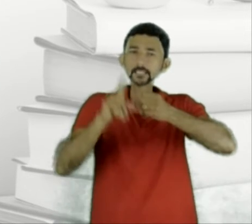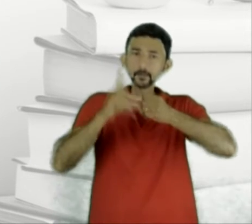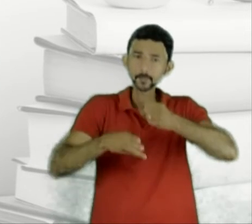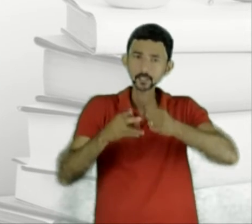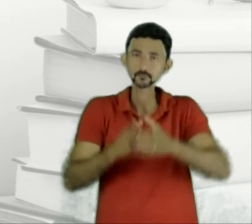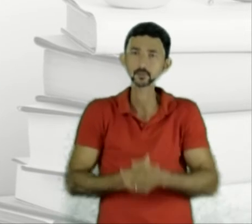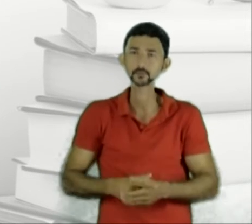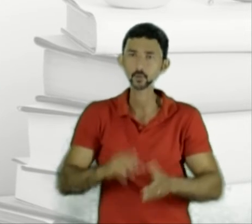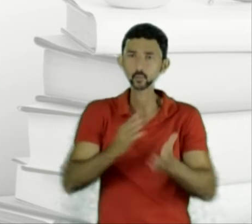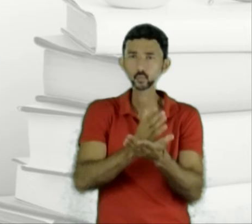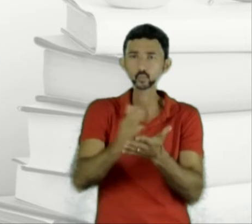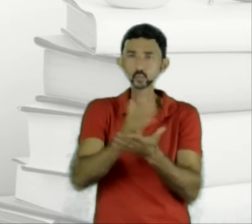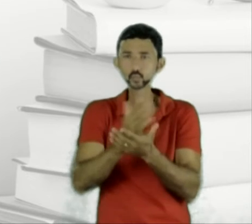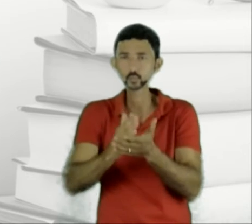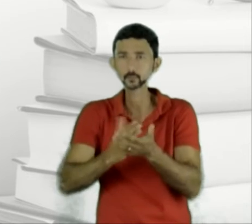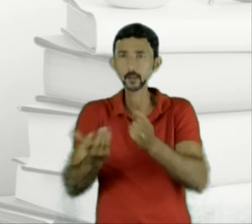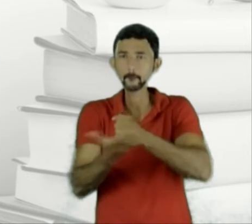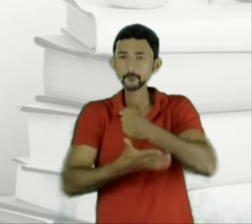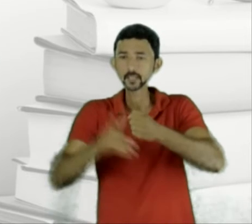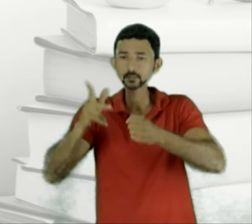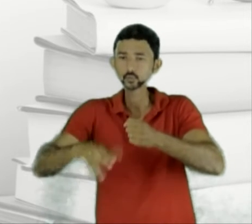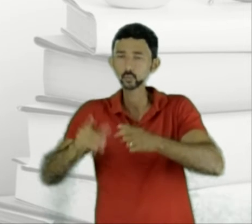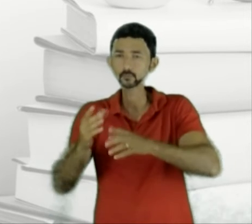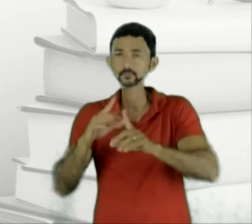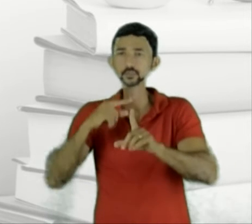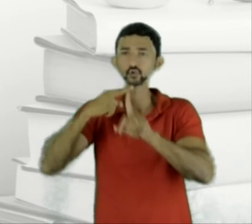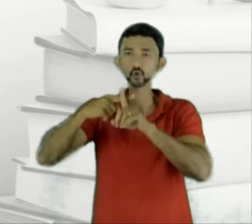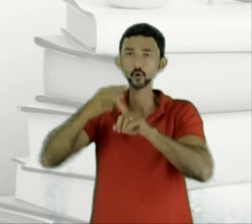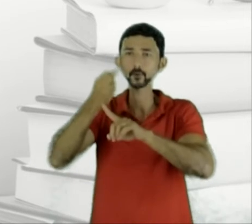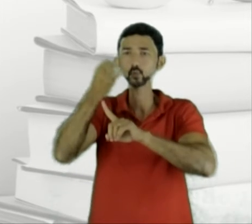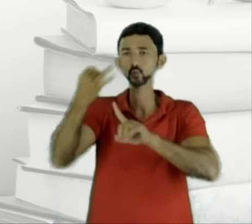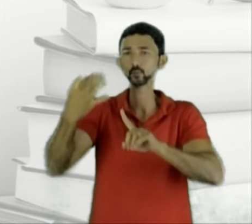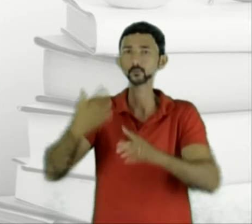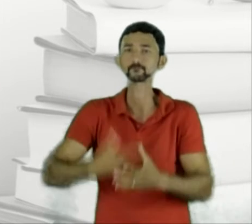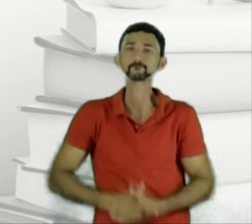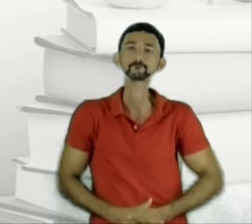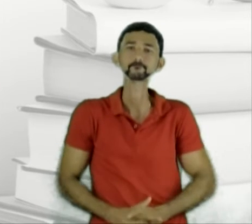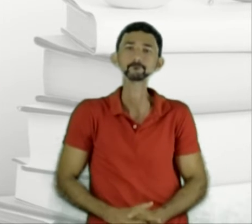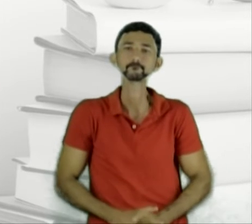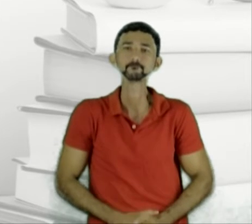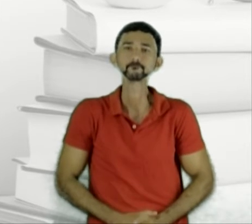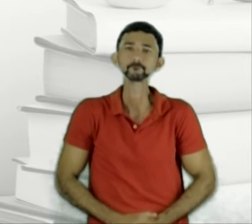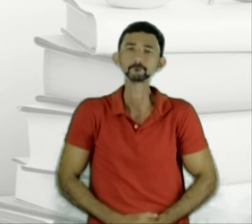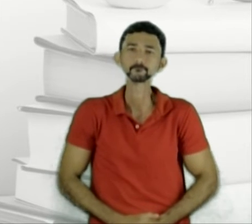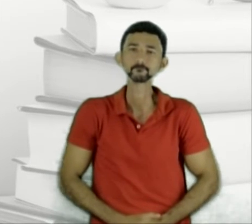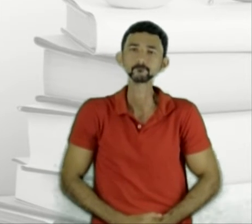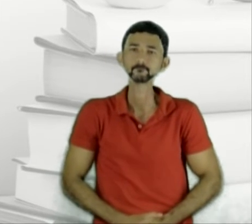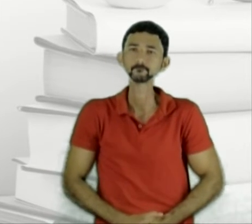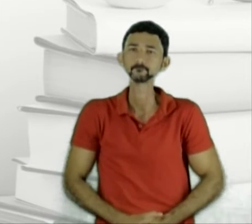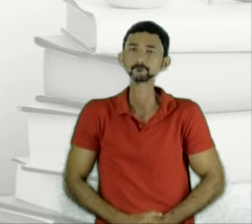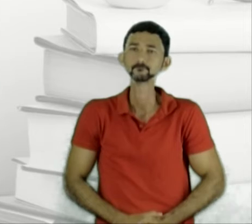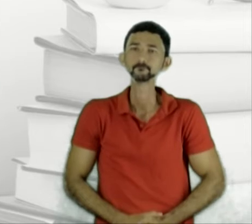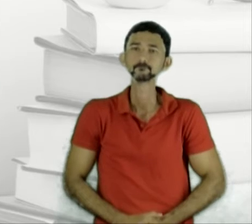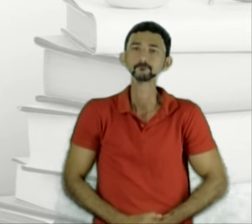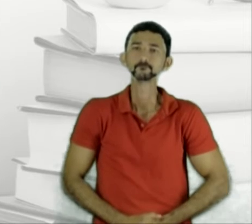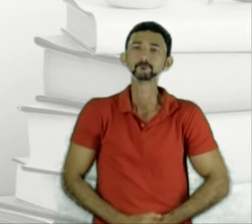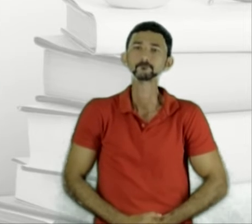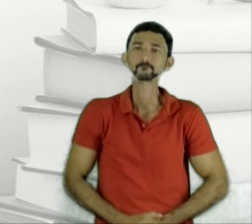você aglutina, repete a base e soma os expoentes. Então, vamos ver mais